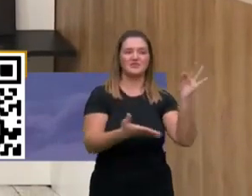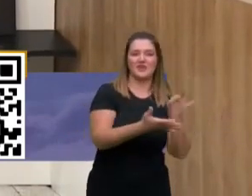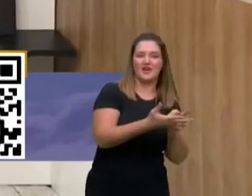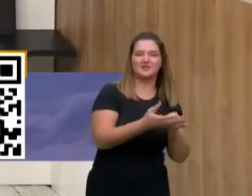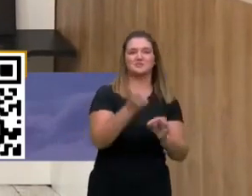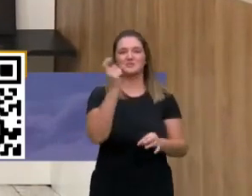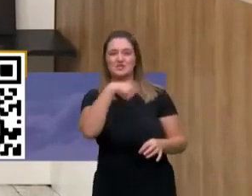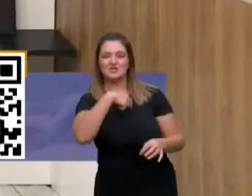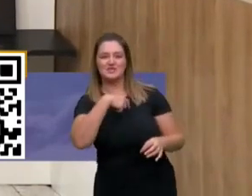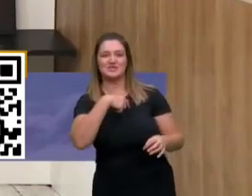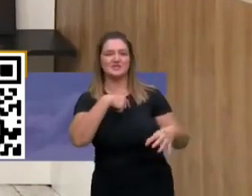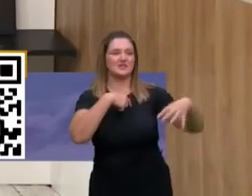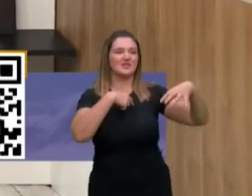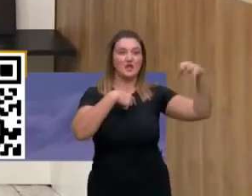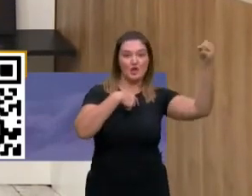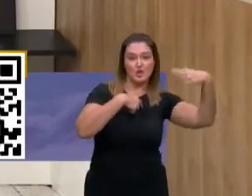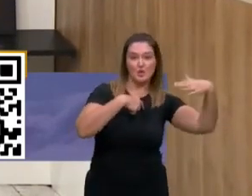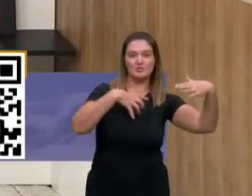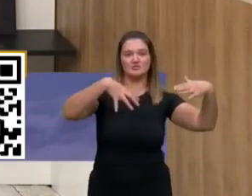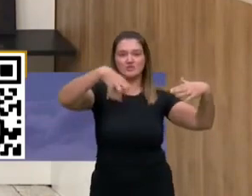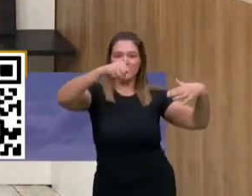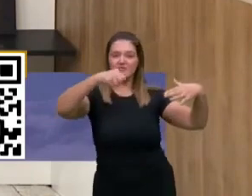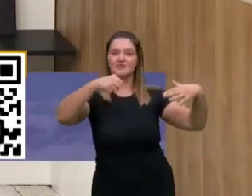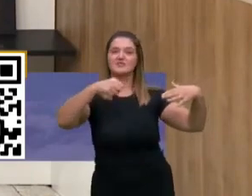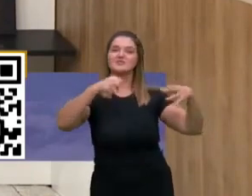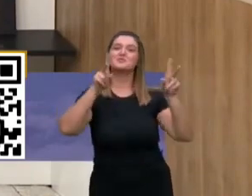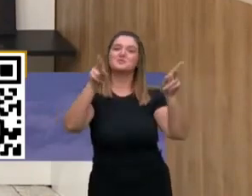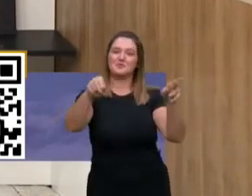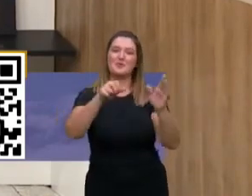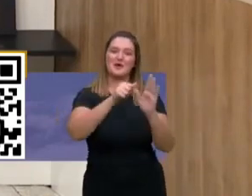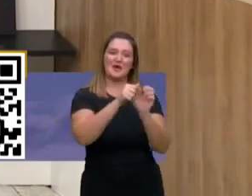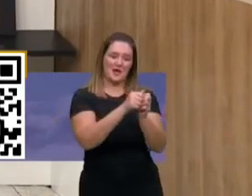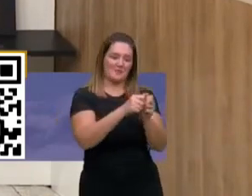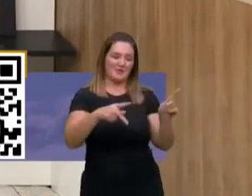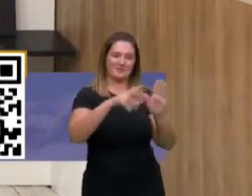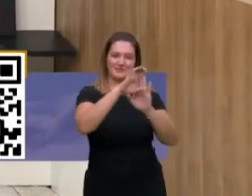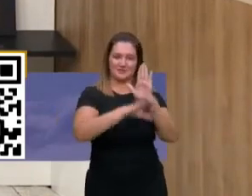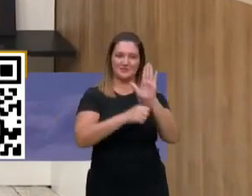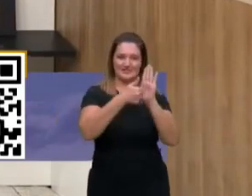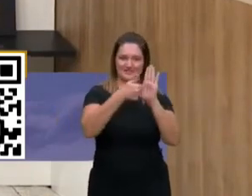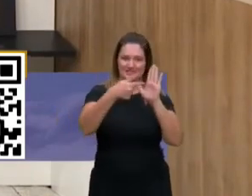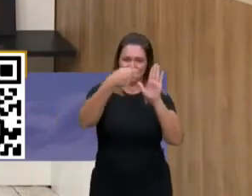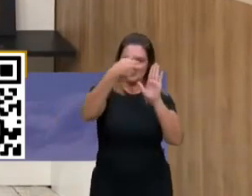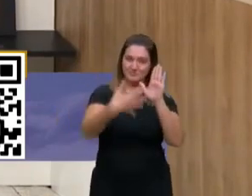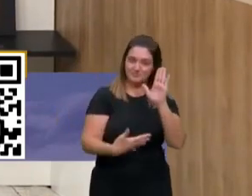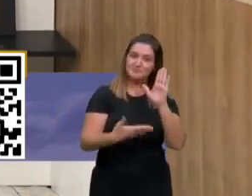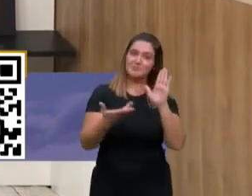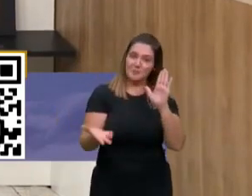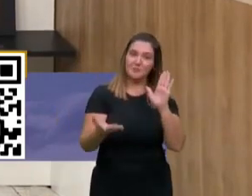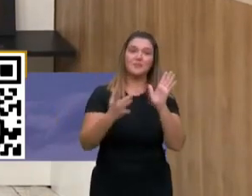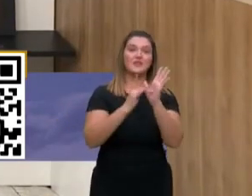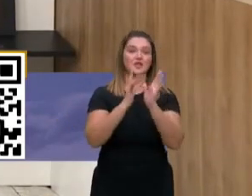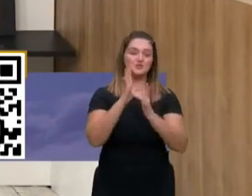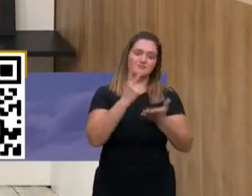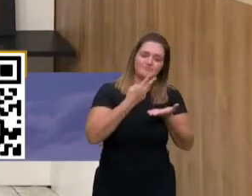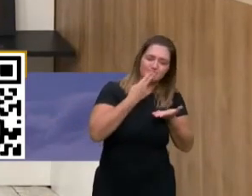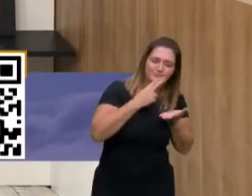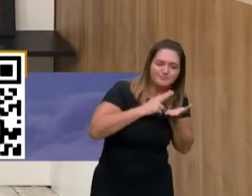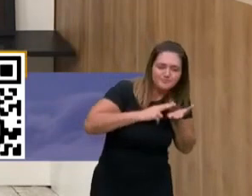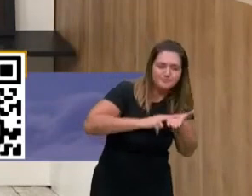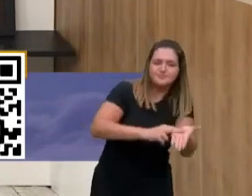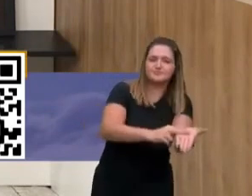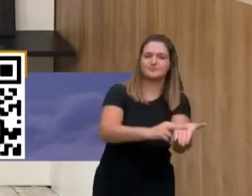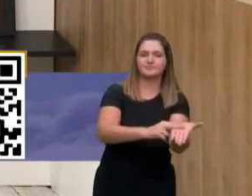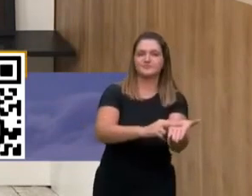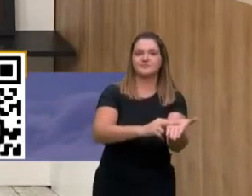verdade com a mentira, a luz com as trevas, justamente o que está em Apocalipse 17. Então, Jesus chama atenção nessa